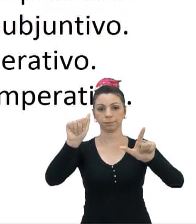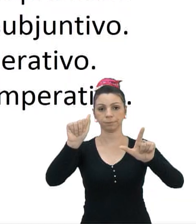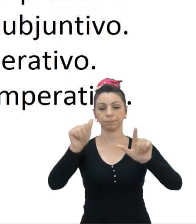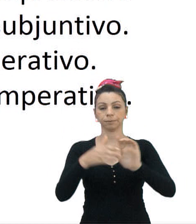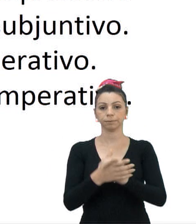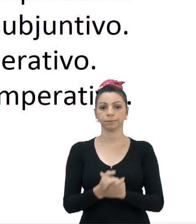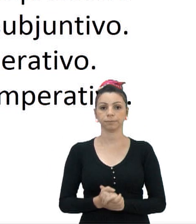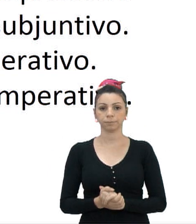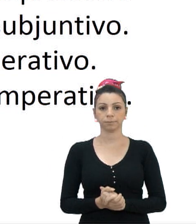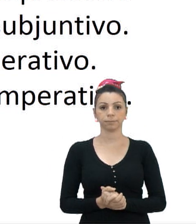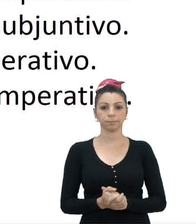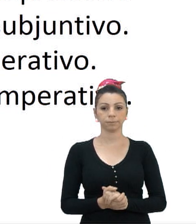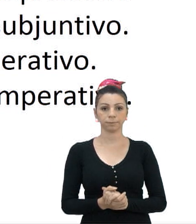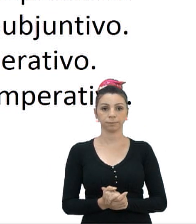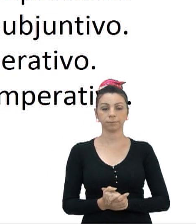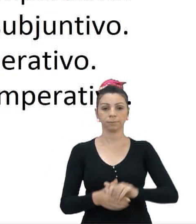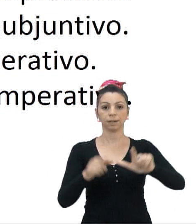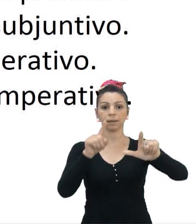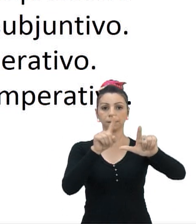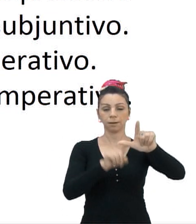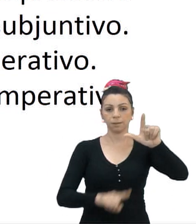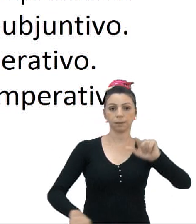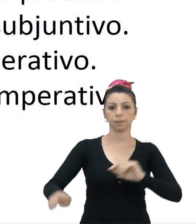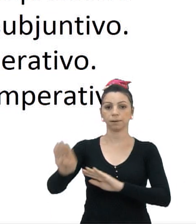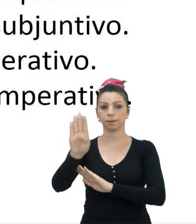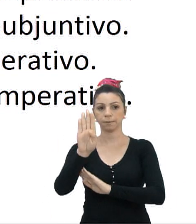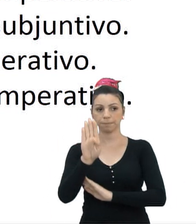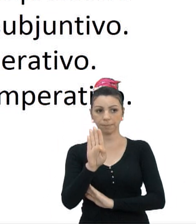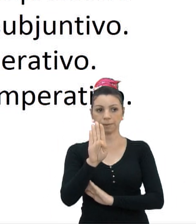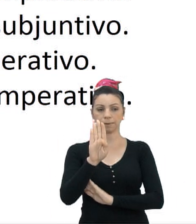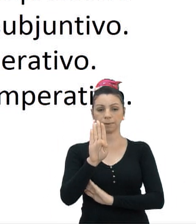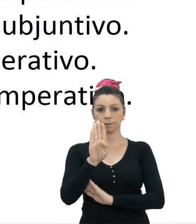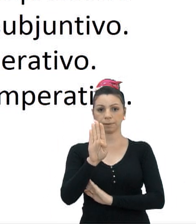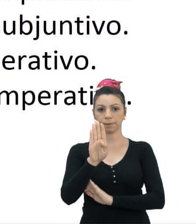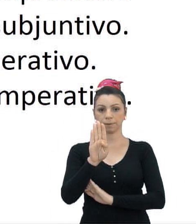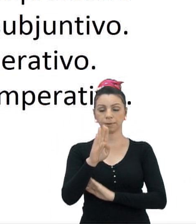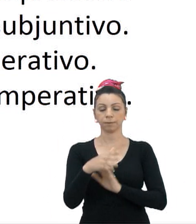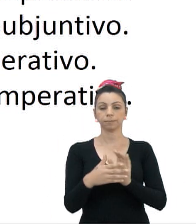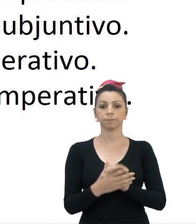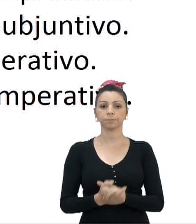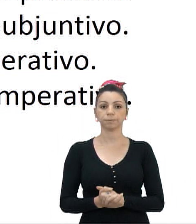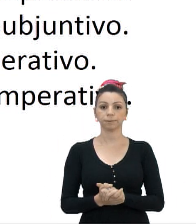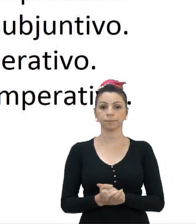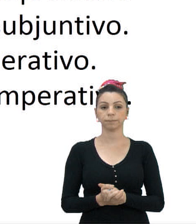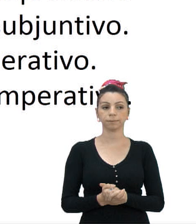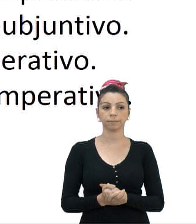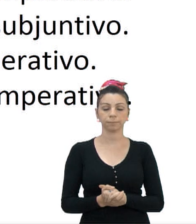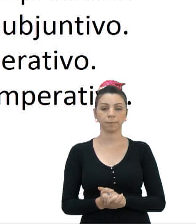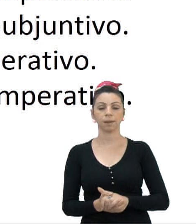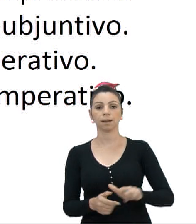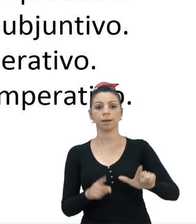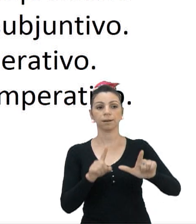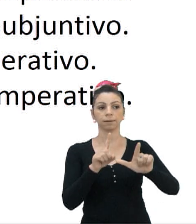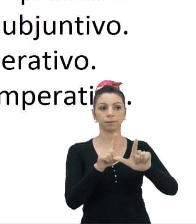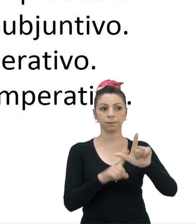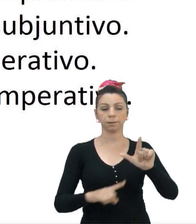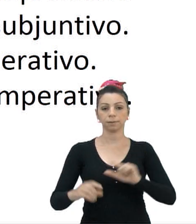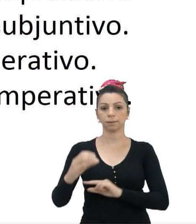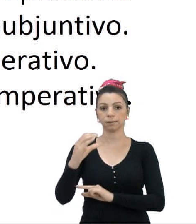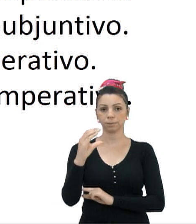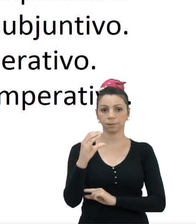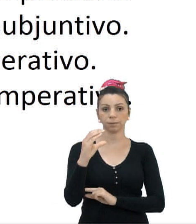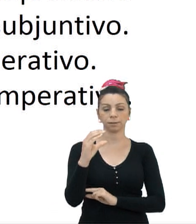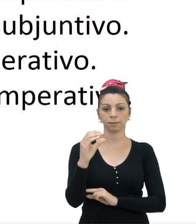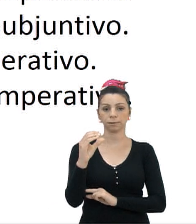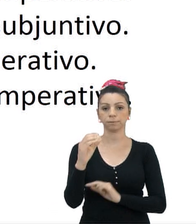Imagens, verbos no pretérito, modo subjuntivo. Imagens, verbos no futuro,